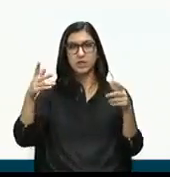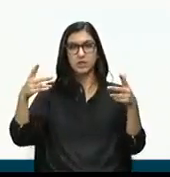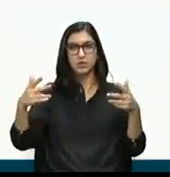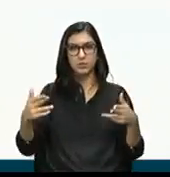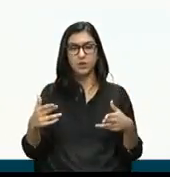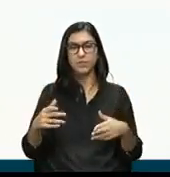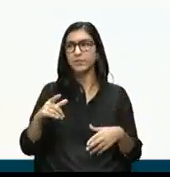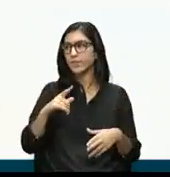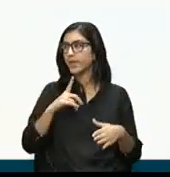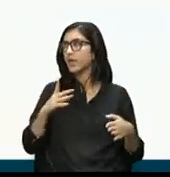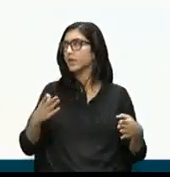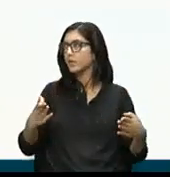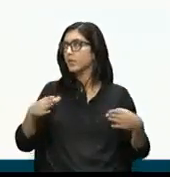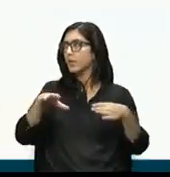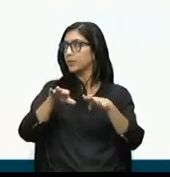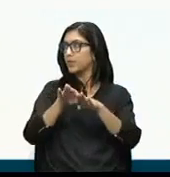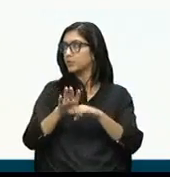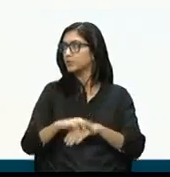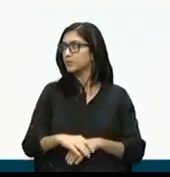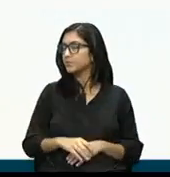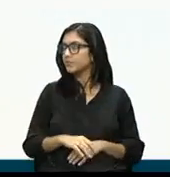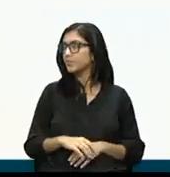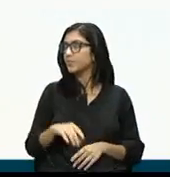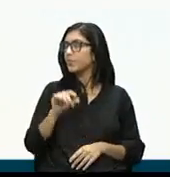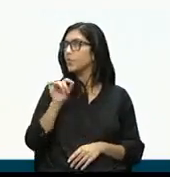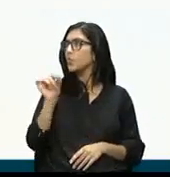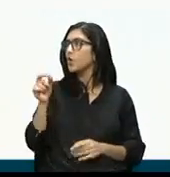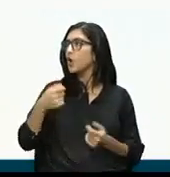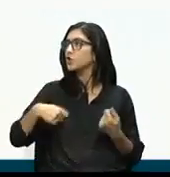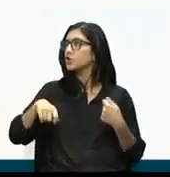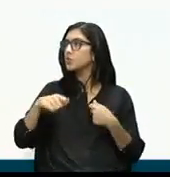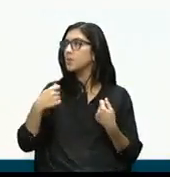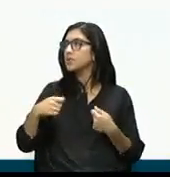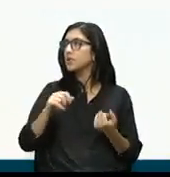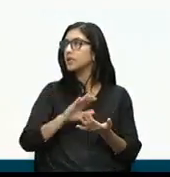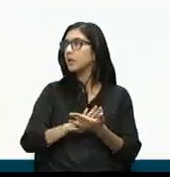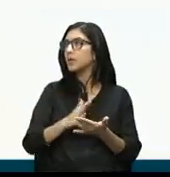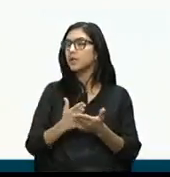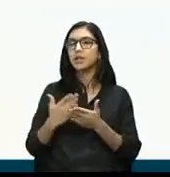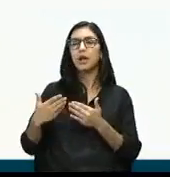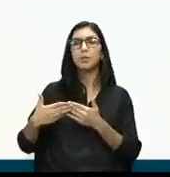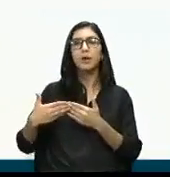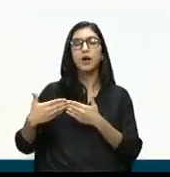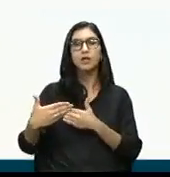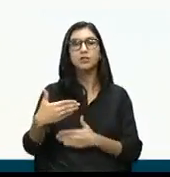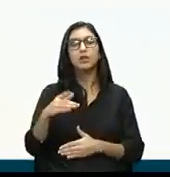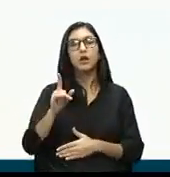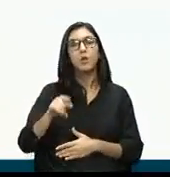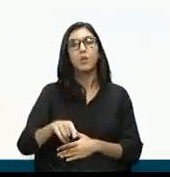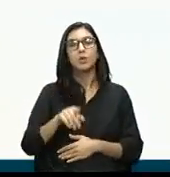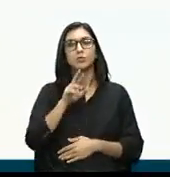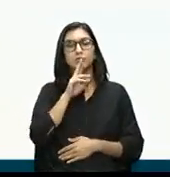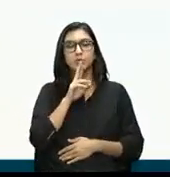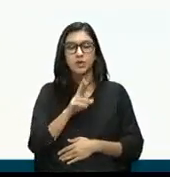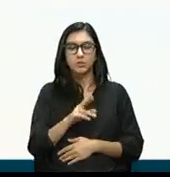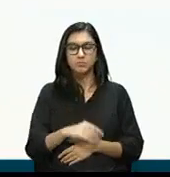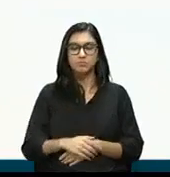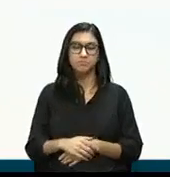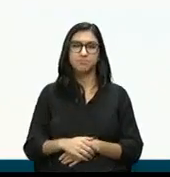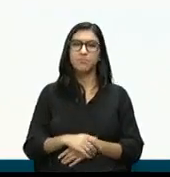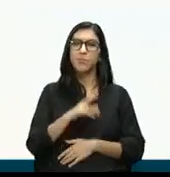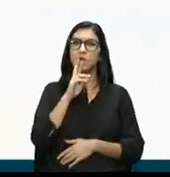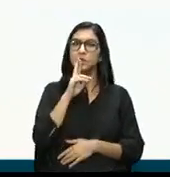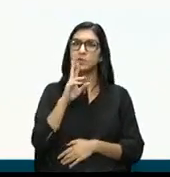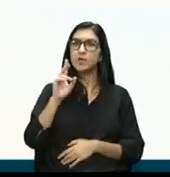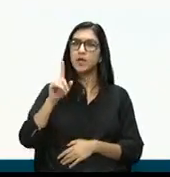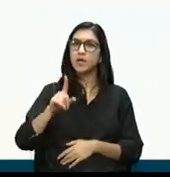a igualdade. E o que nós vamos ter que interpretar a partir disso? O resultado. O resultado vai